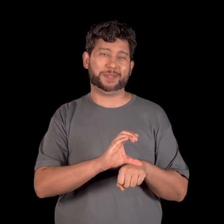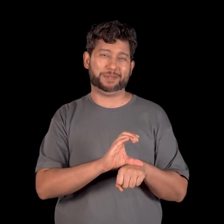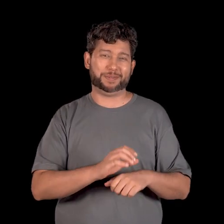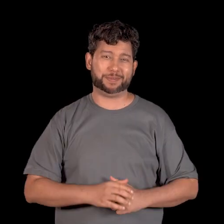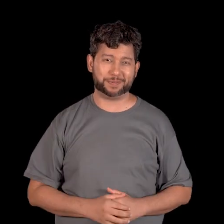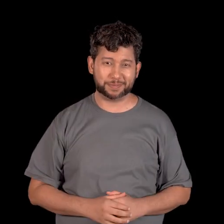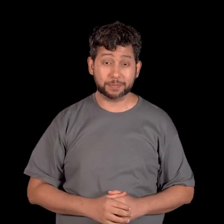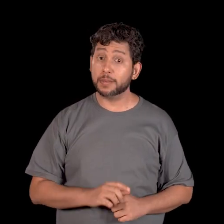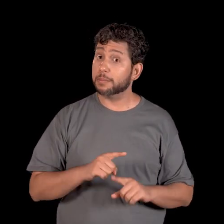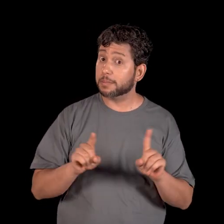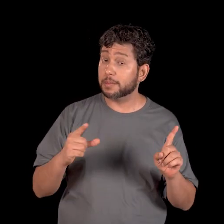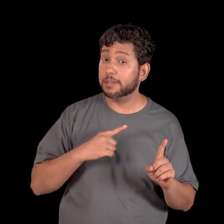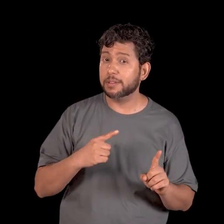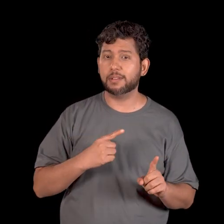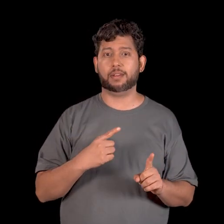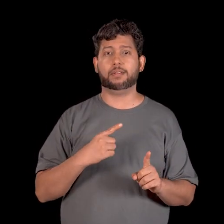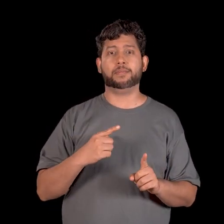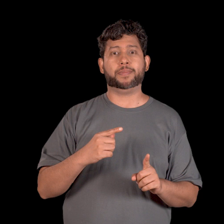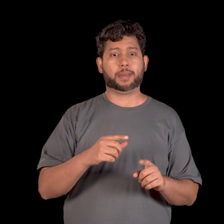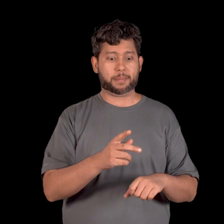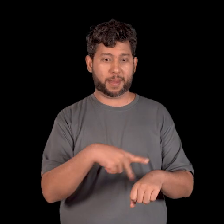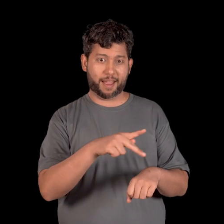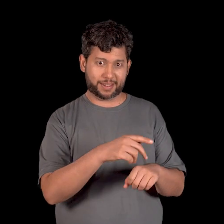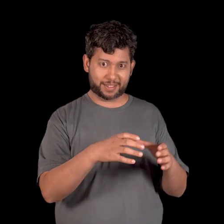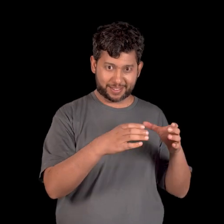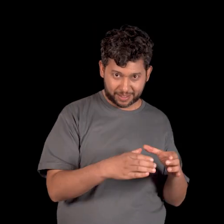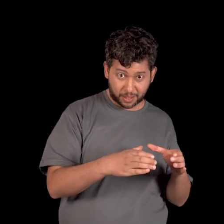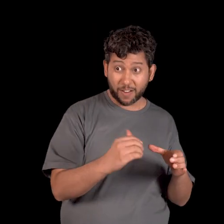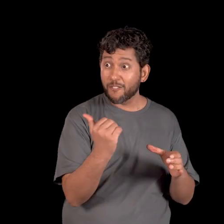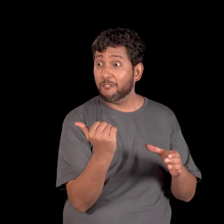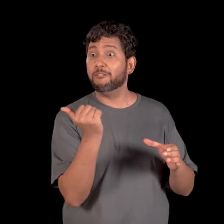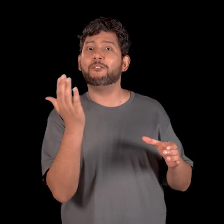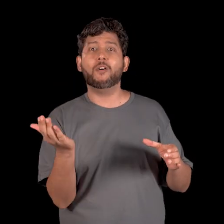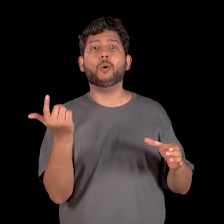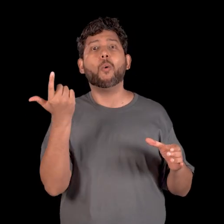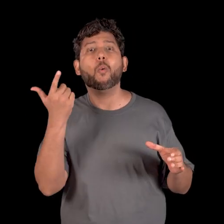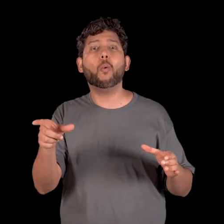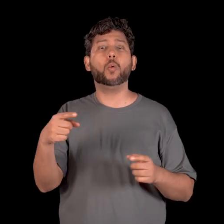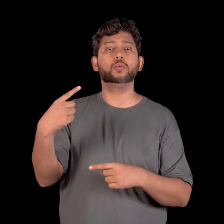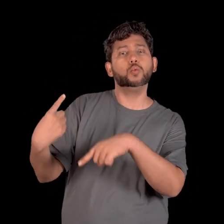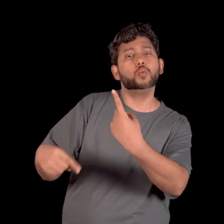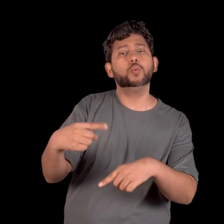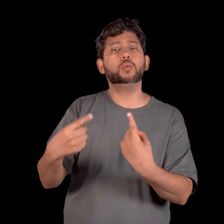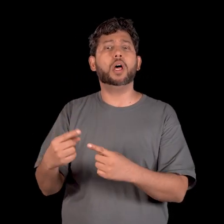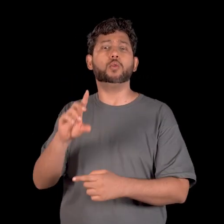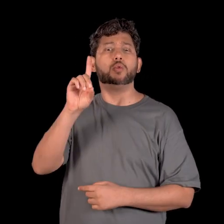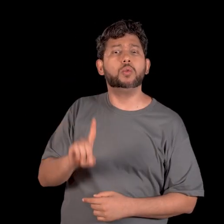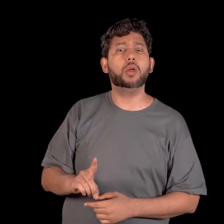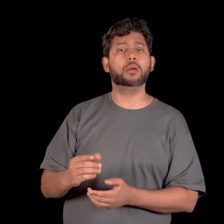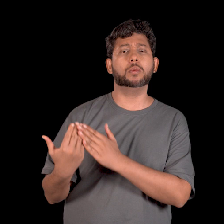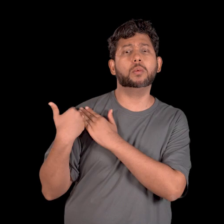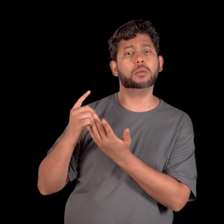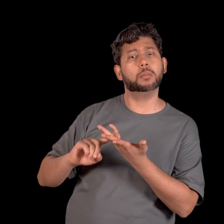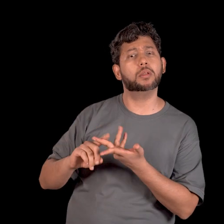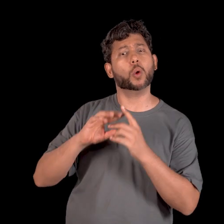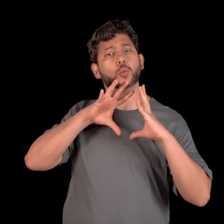uma Constituição. Existem, no entanto, alguns órgãos e mecanismos que vão além de um território local e formulam direitos e